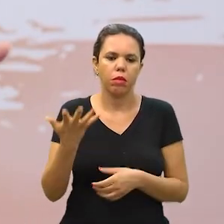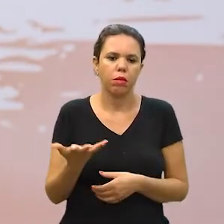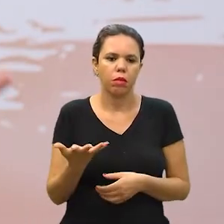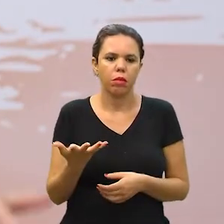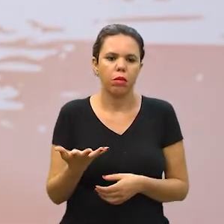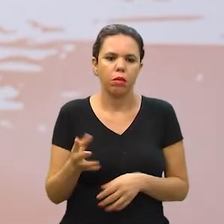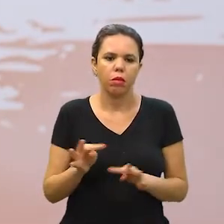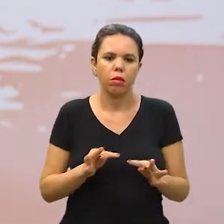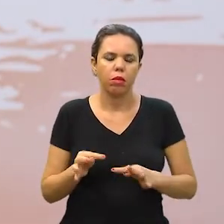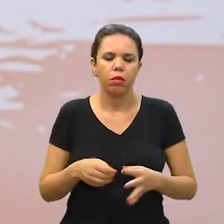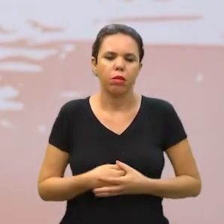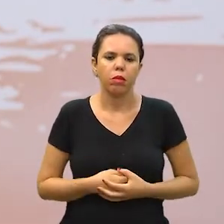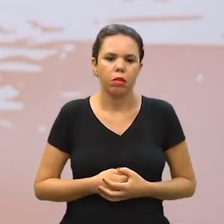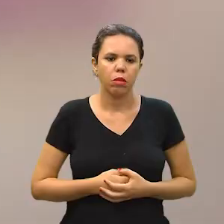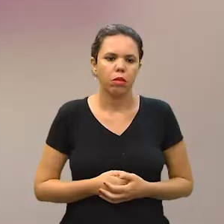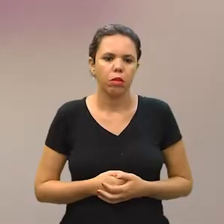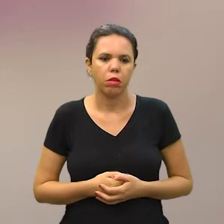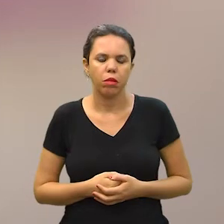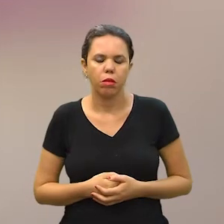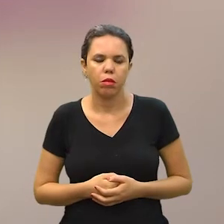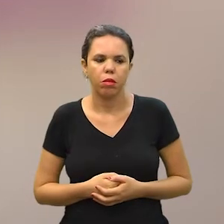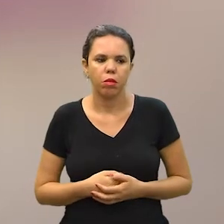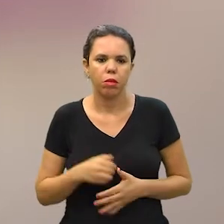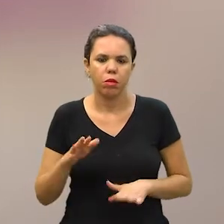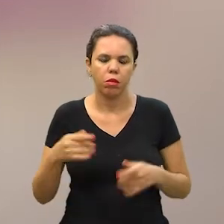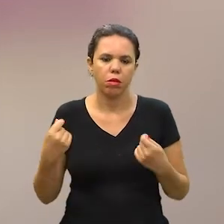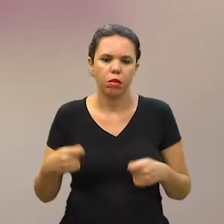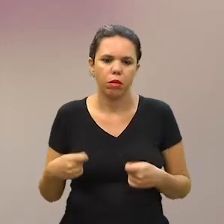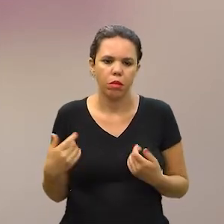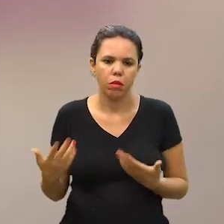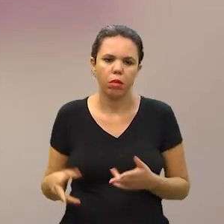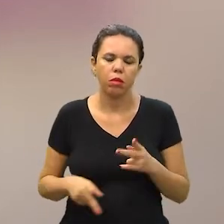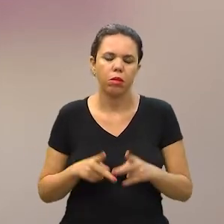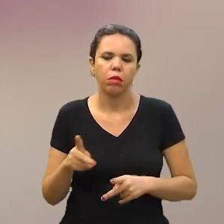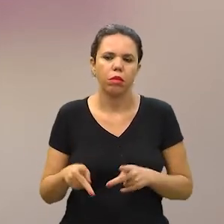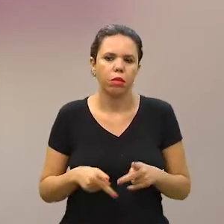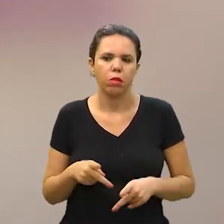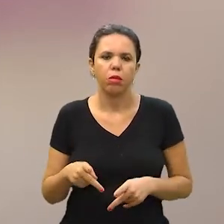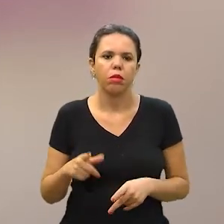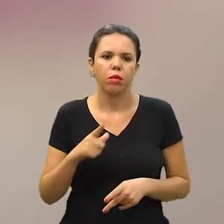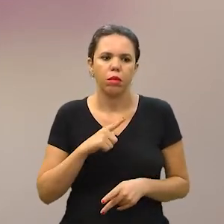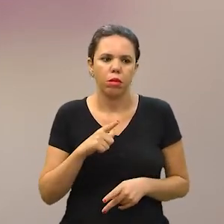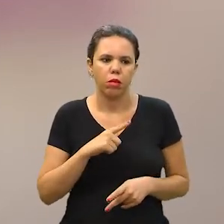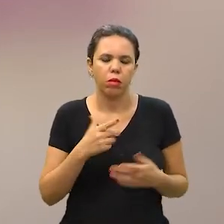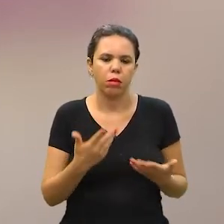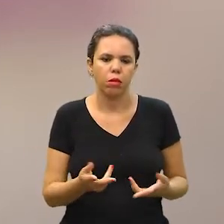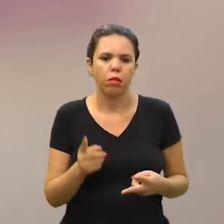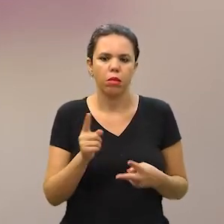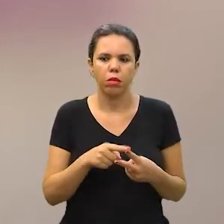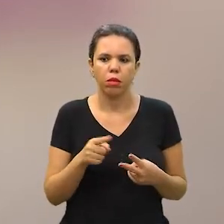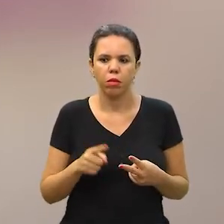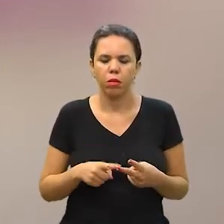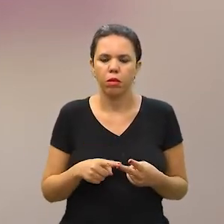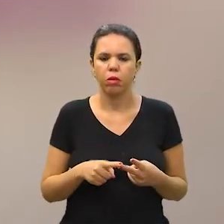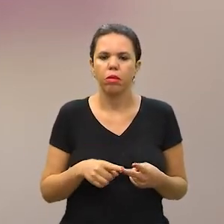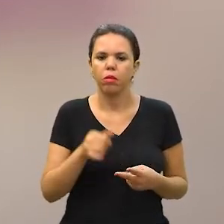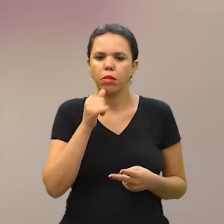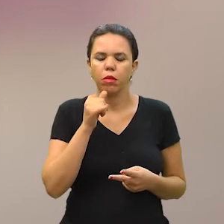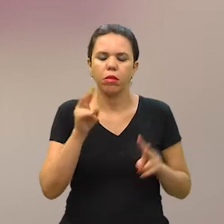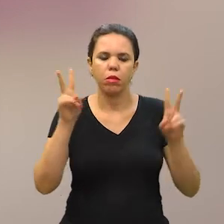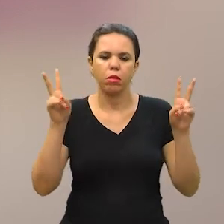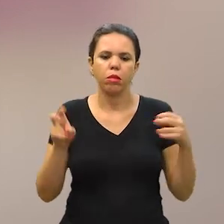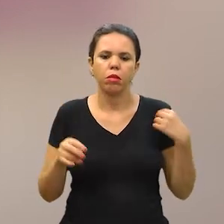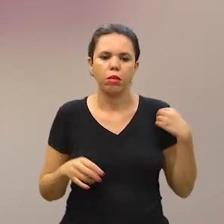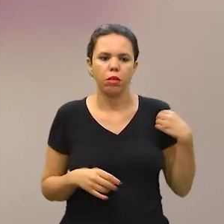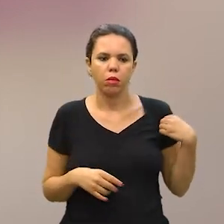funciona o resultado aí do tratamento? Conforme a necessidade do paciente, a gente tem essas duas, digamos, essas duas